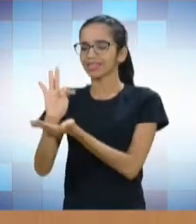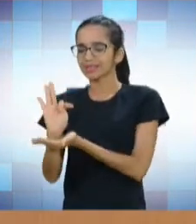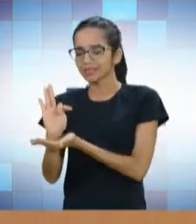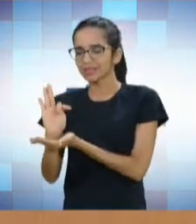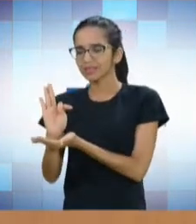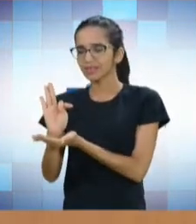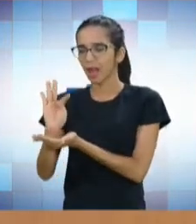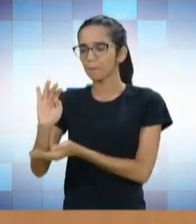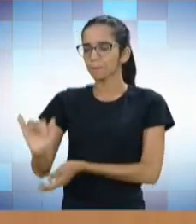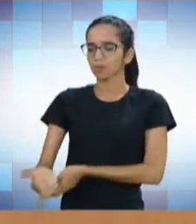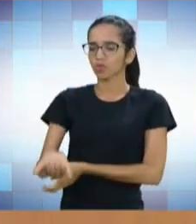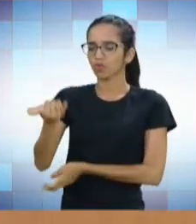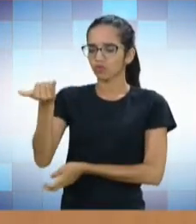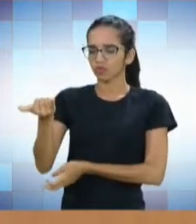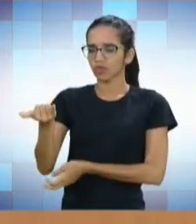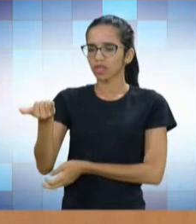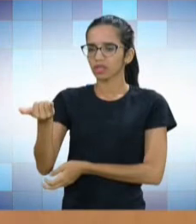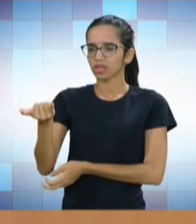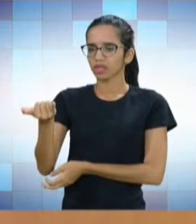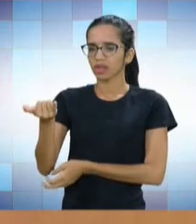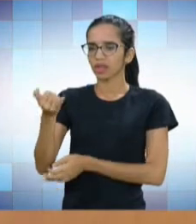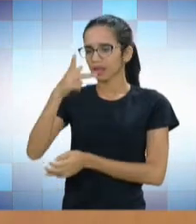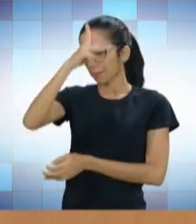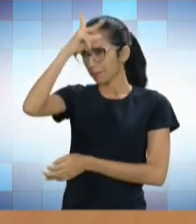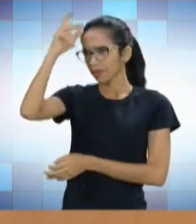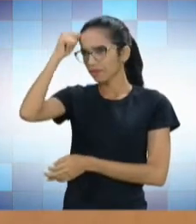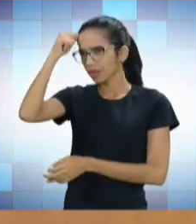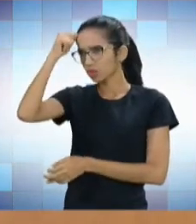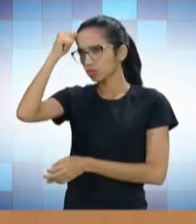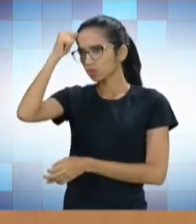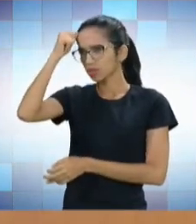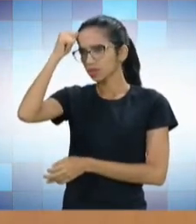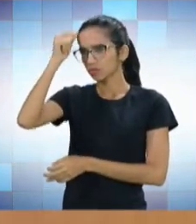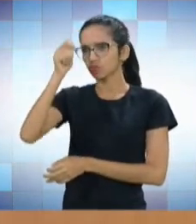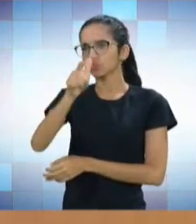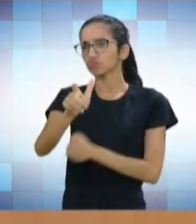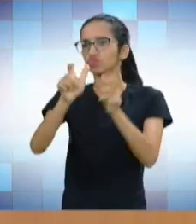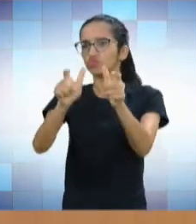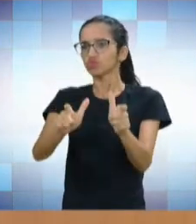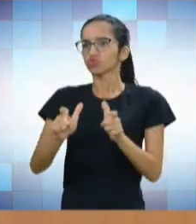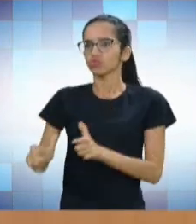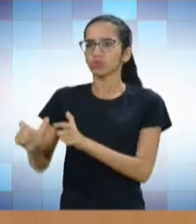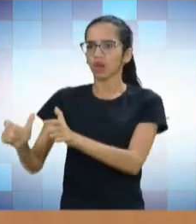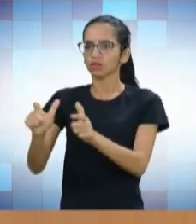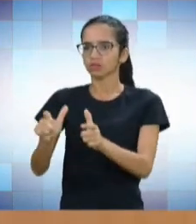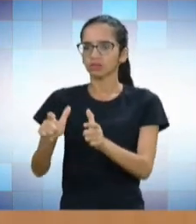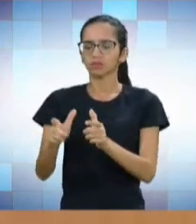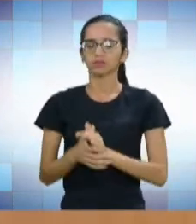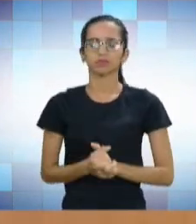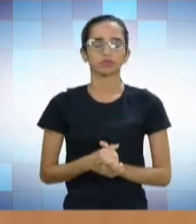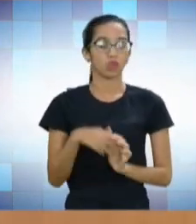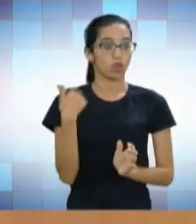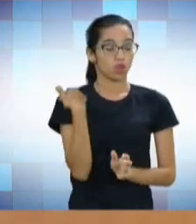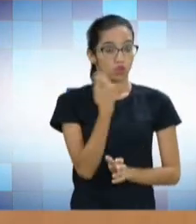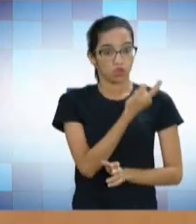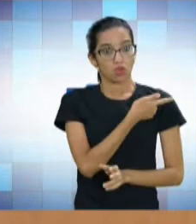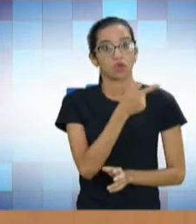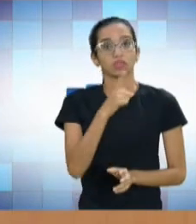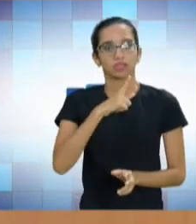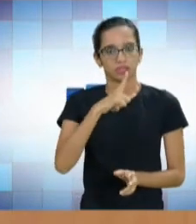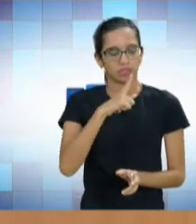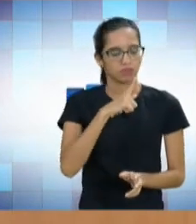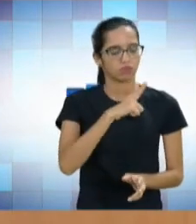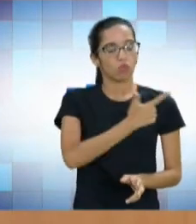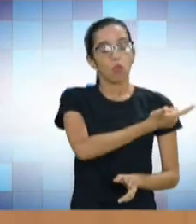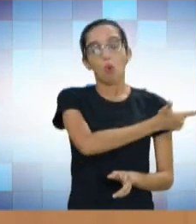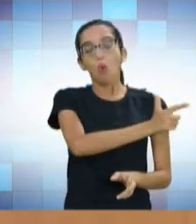é aproveitada pela estrutura da prefeitura é nós temos há inclusive outras